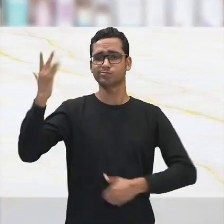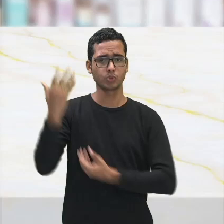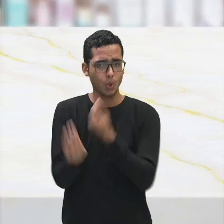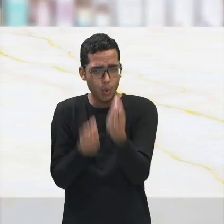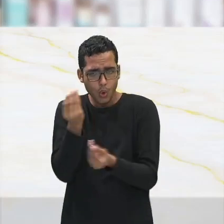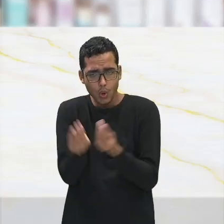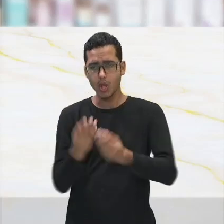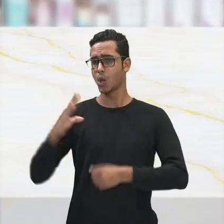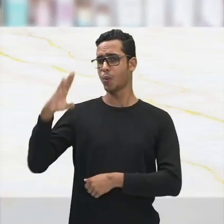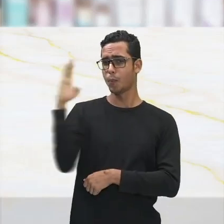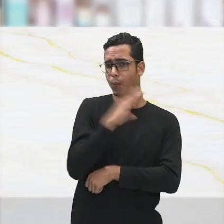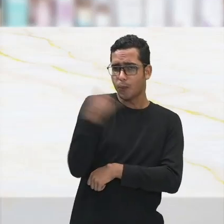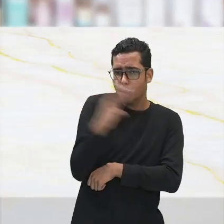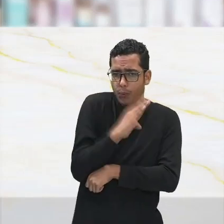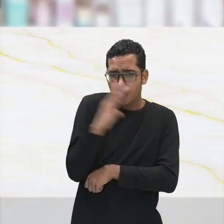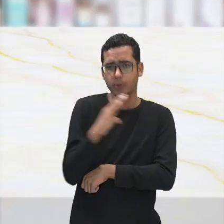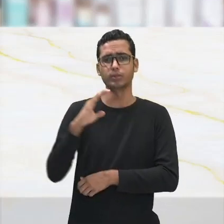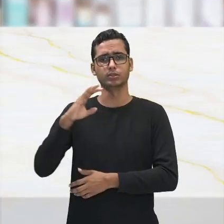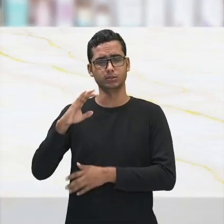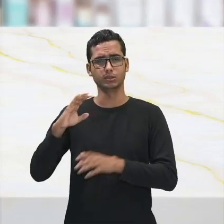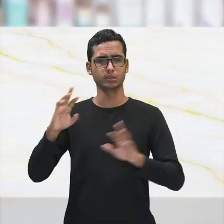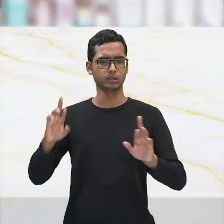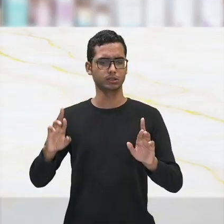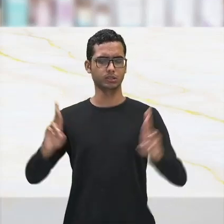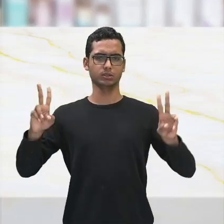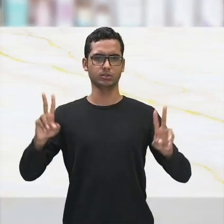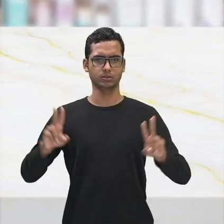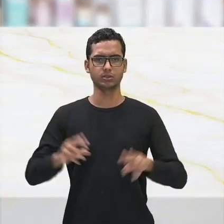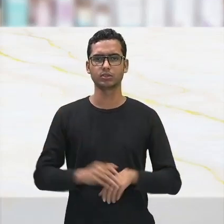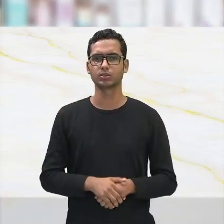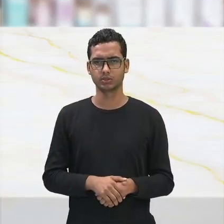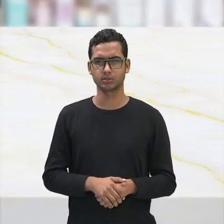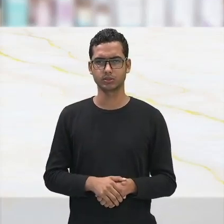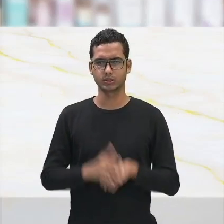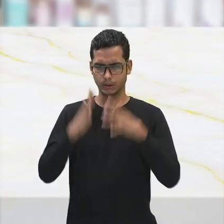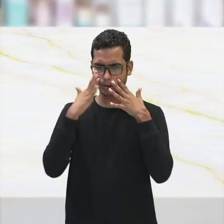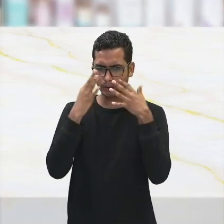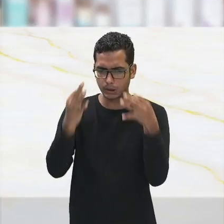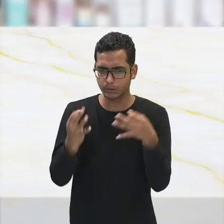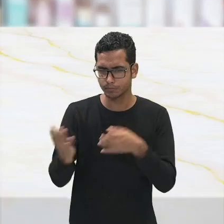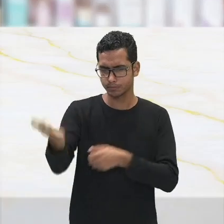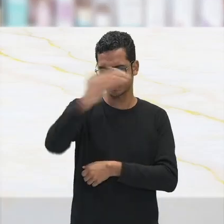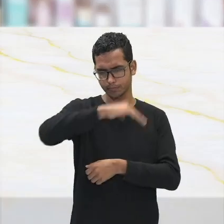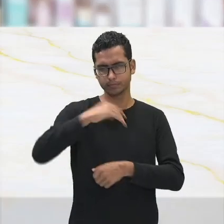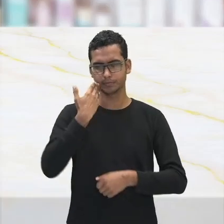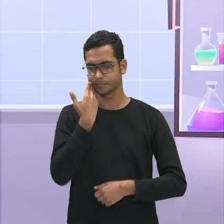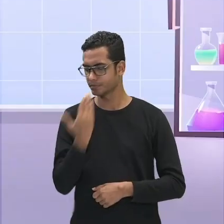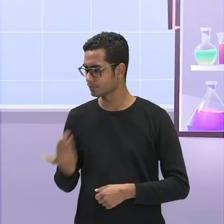com velocidades diferentes, tá bom? Vamos prestar atenção, vamos assistir.